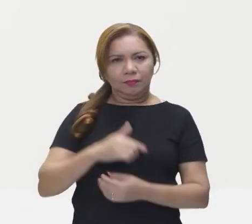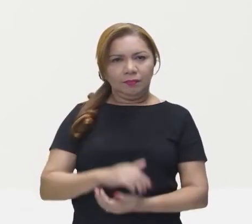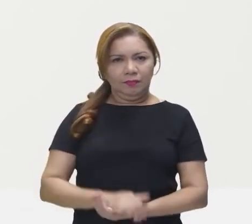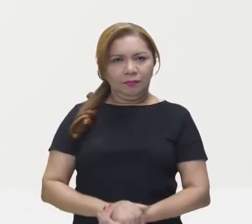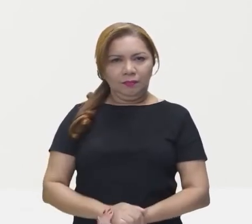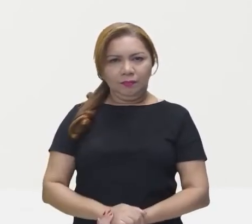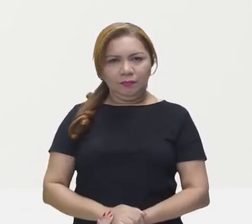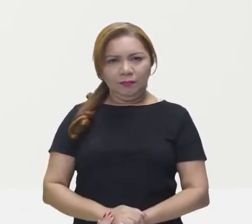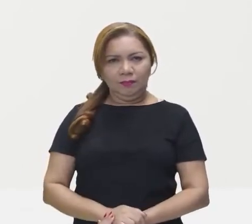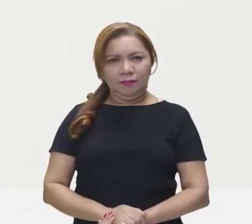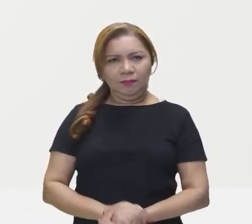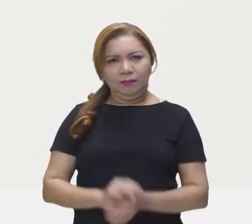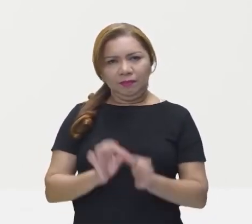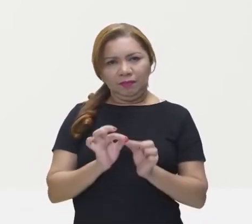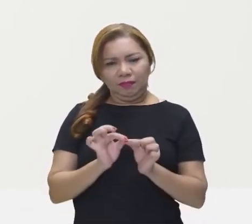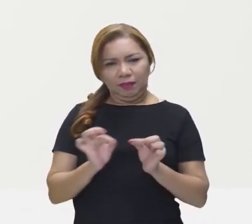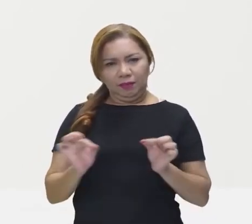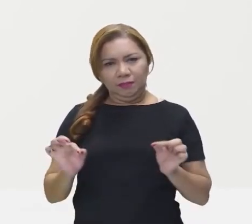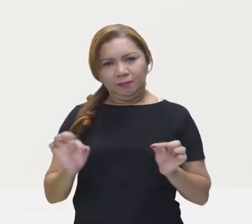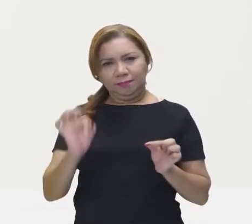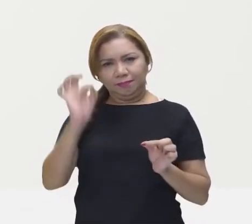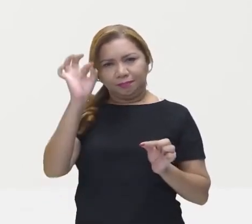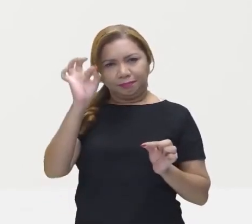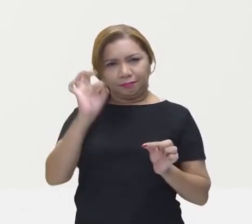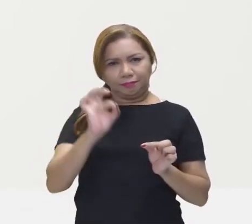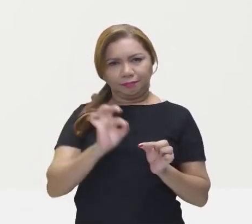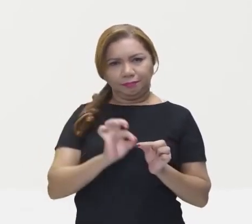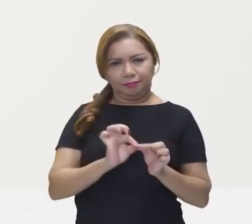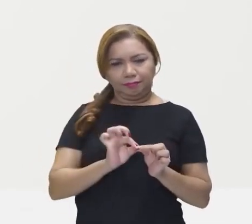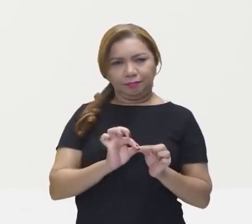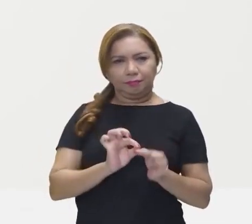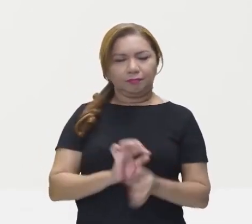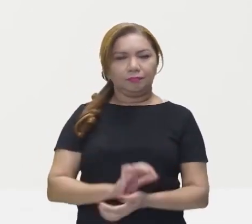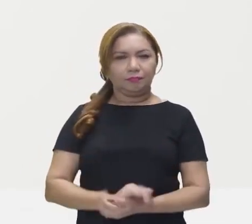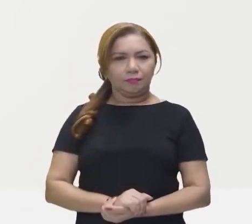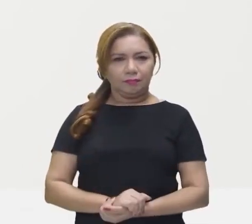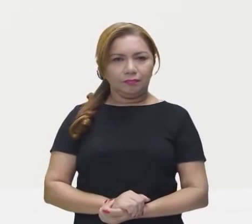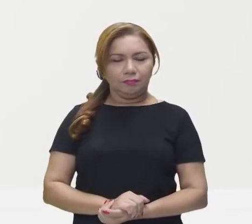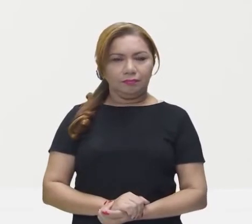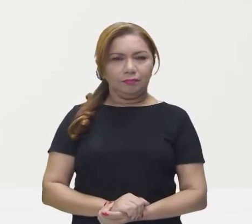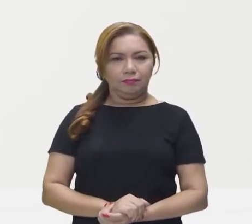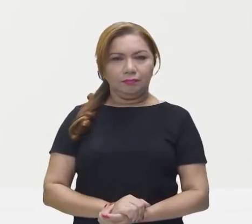de perímetro. Estamos trabalhando perímetro.